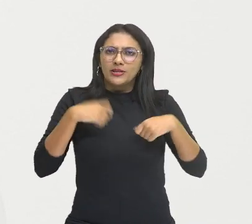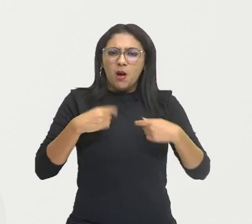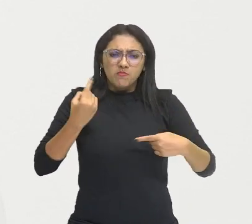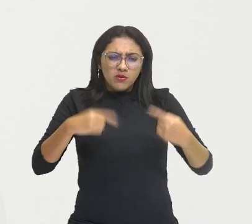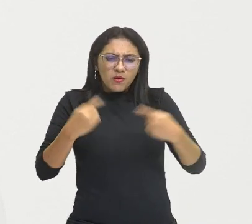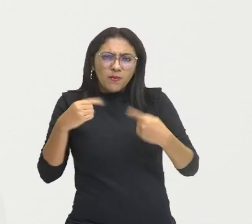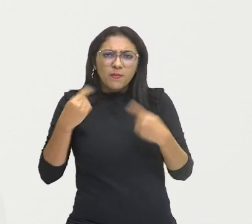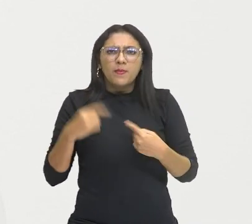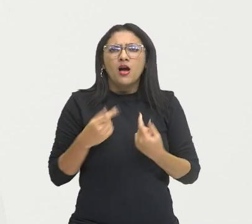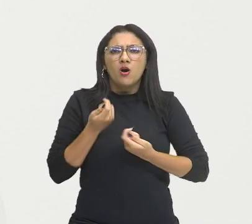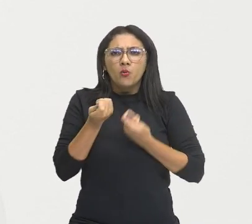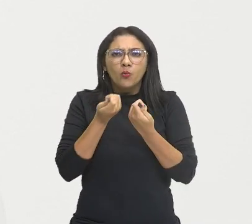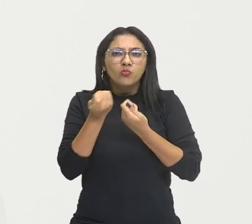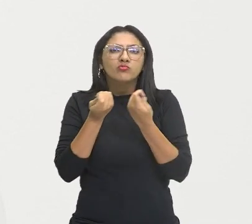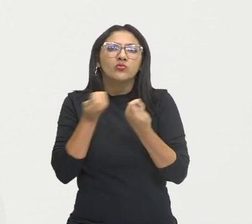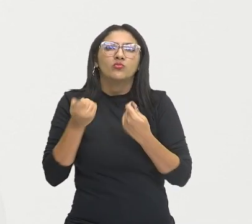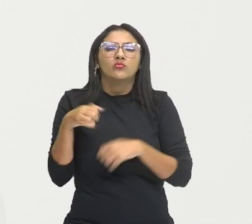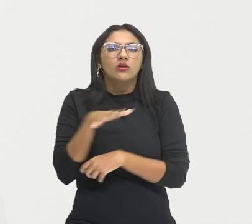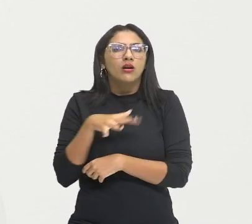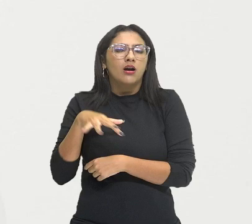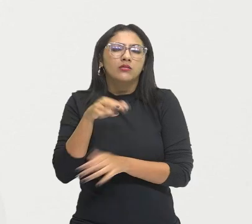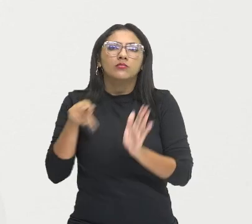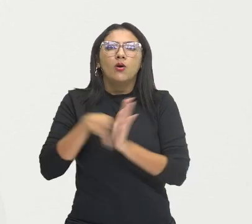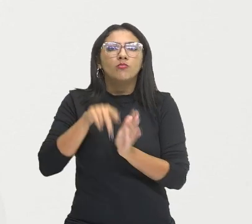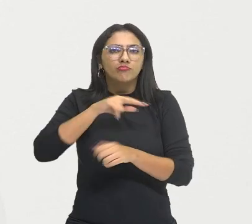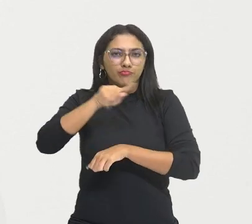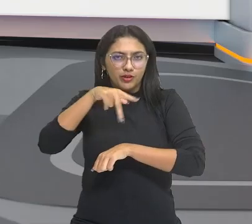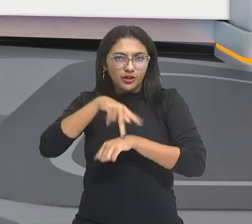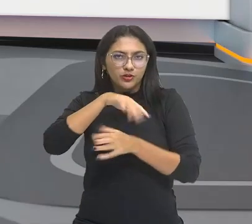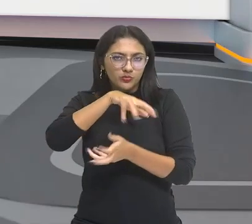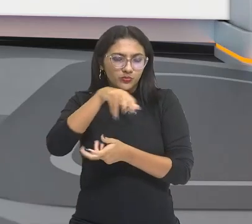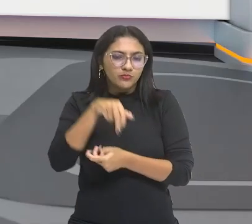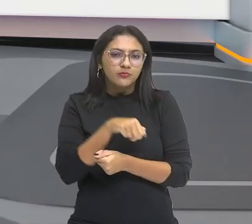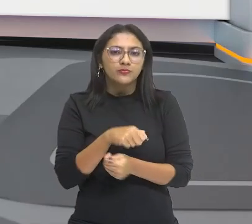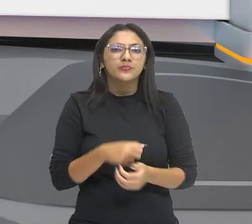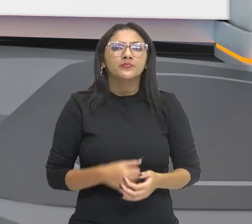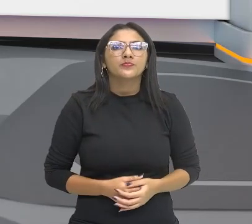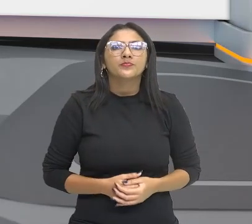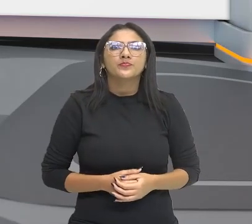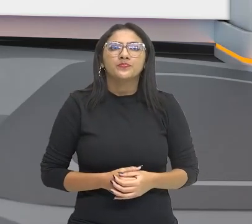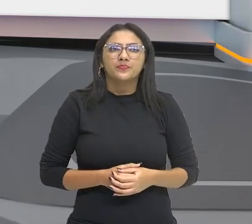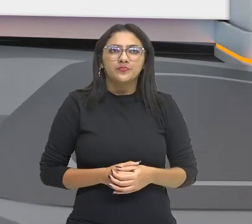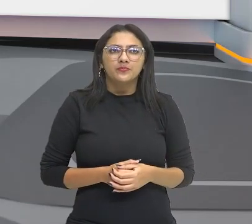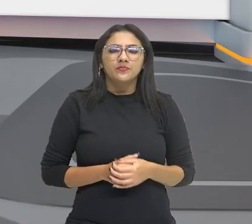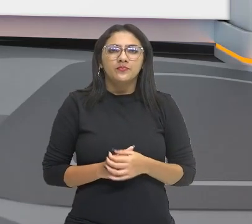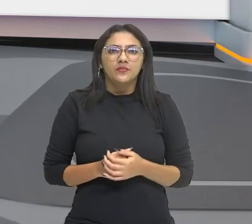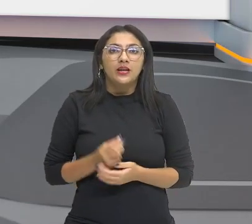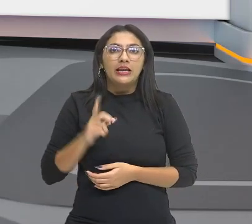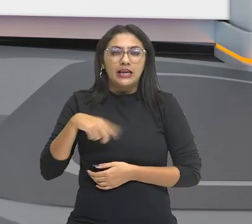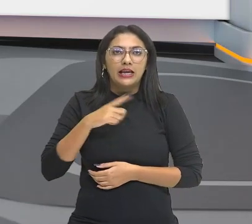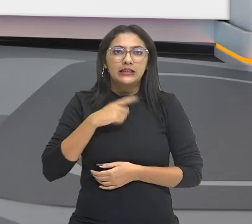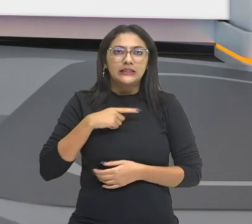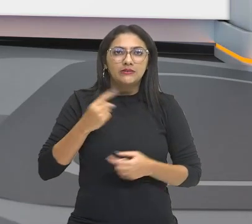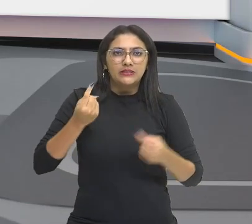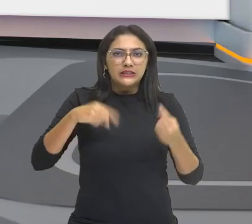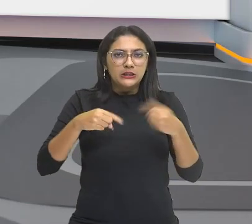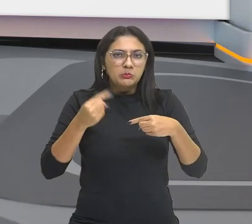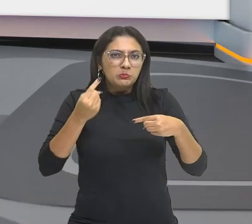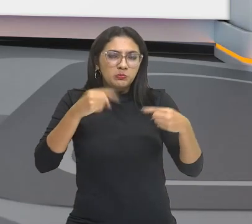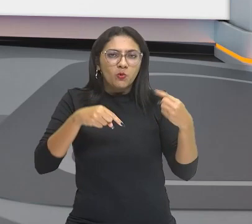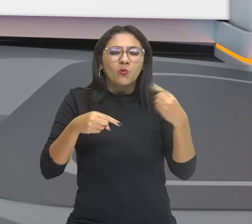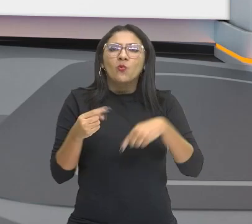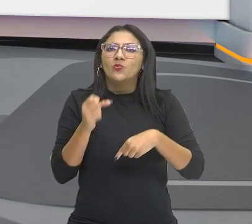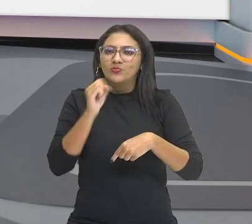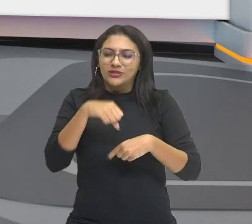e controle do espaço mundial, tá bom? Turma, e era uma verdadeira disputa de fato,